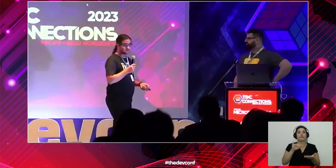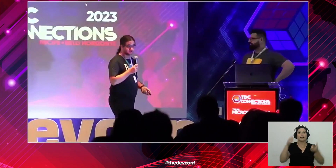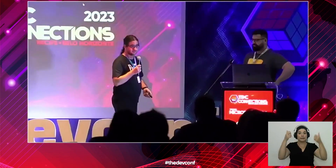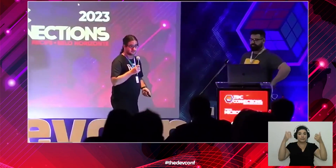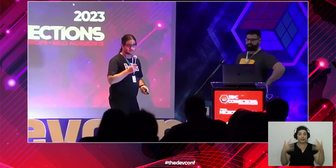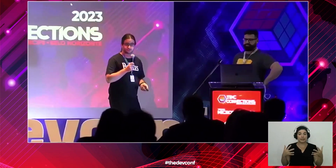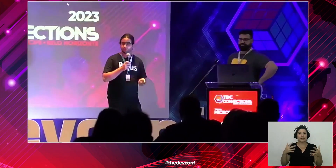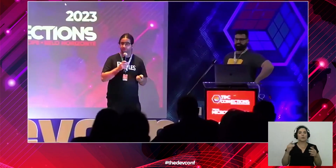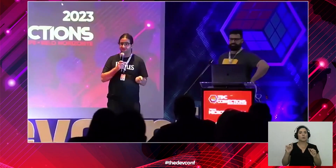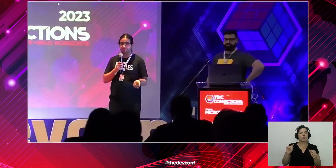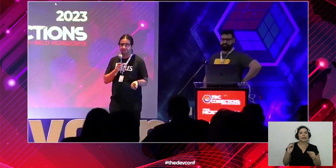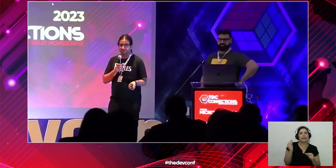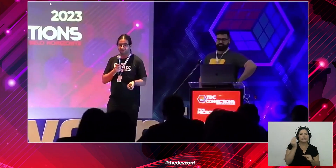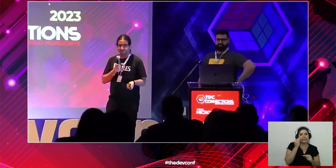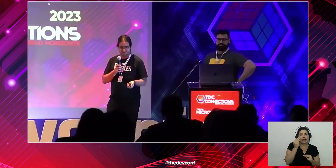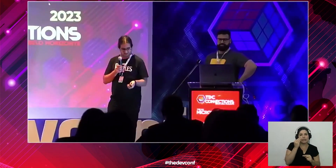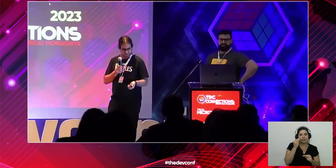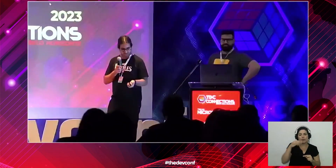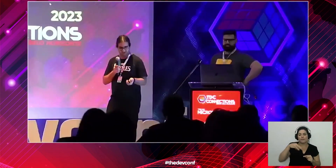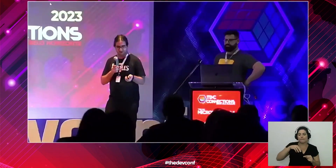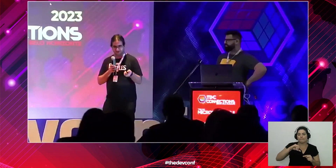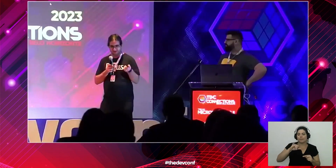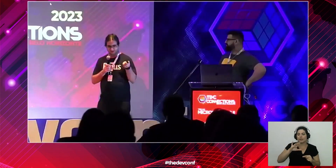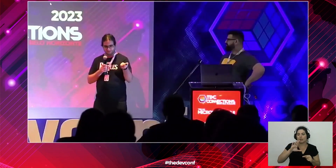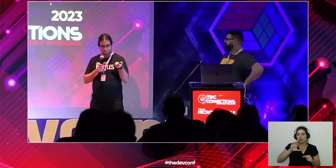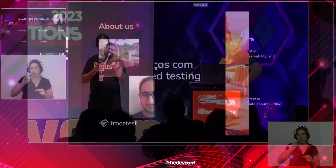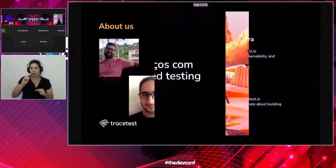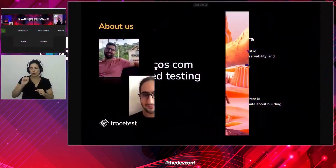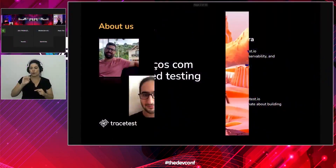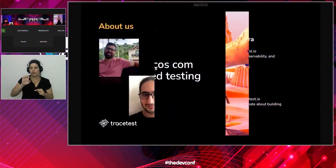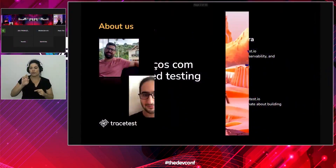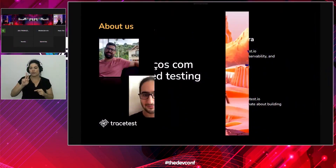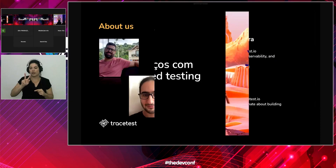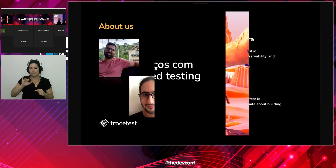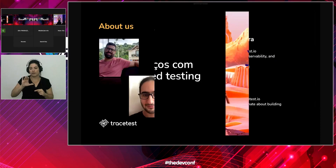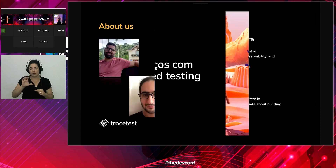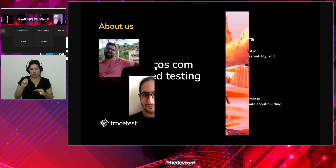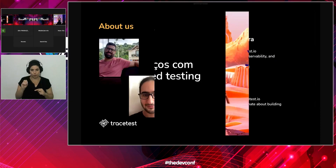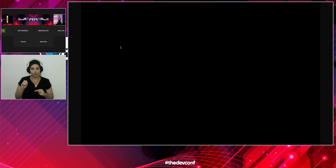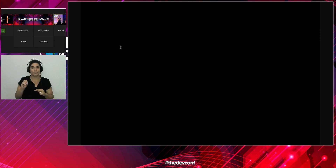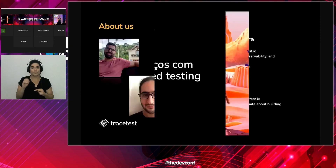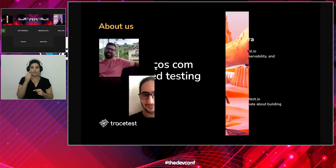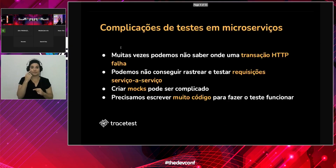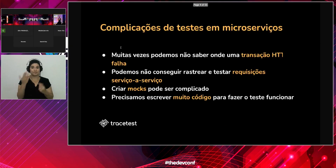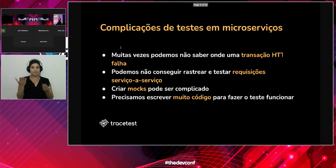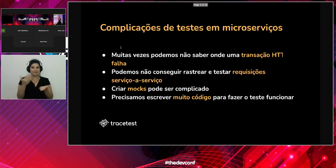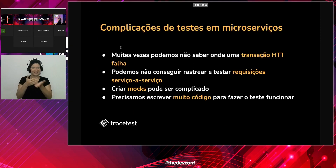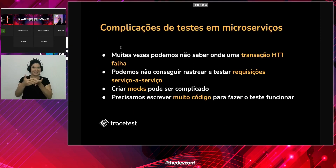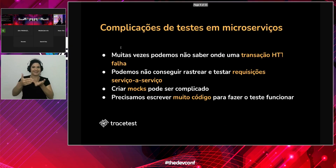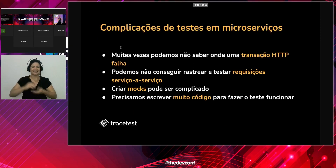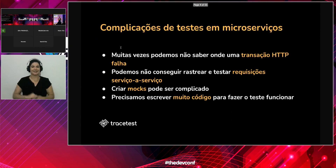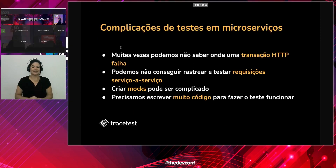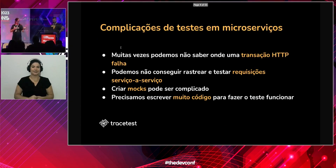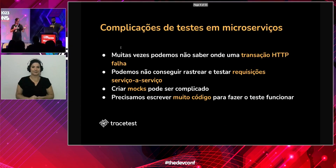testes em microserviços com Traced-Based Testing. Então, começando...